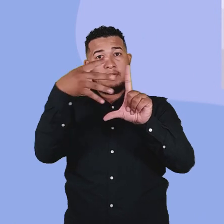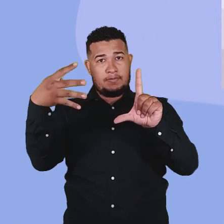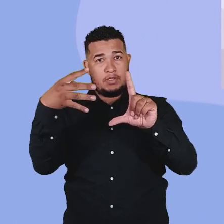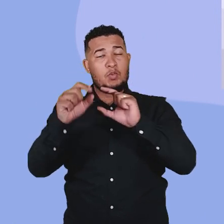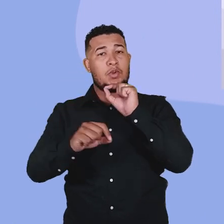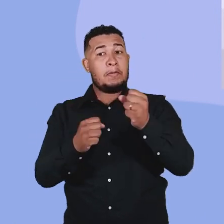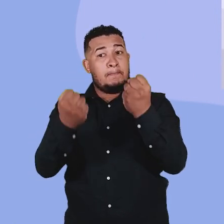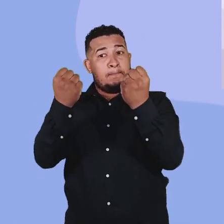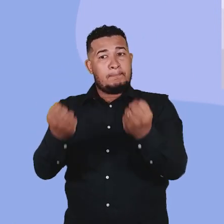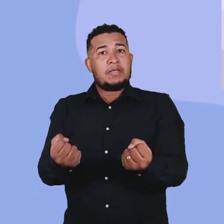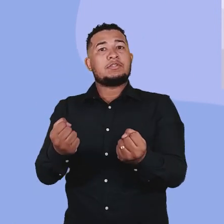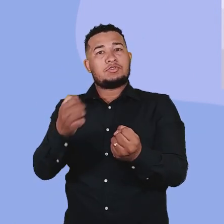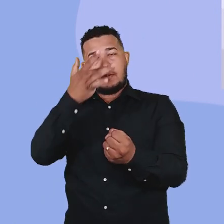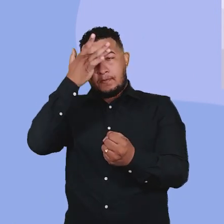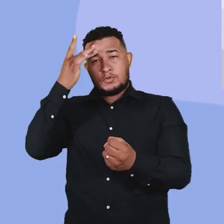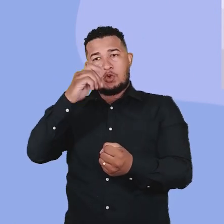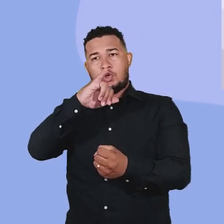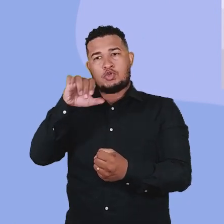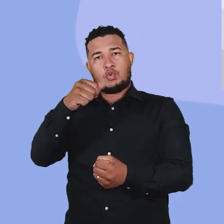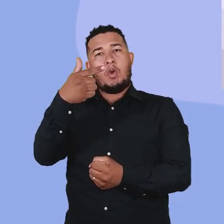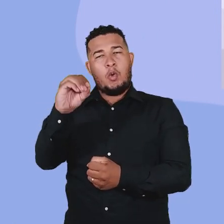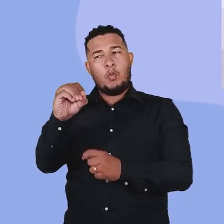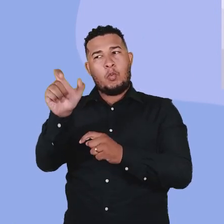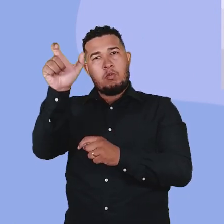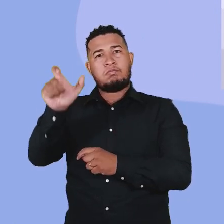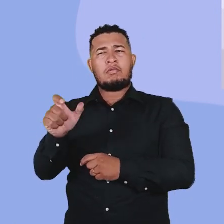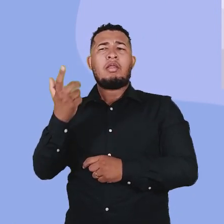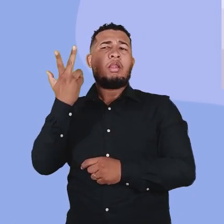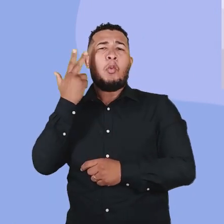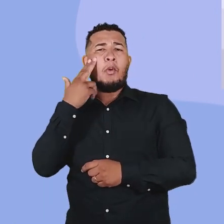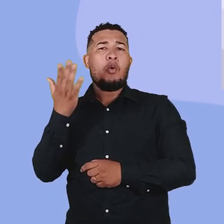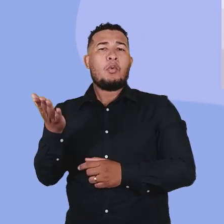tabela, o peso de João é normal.